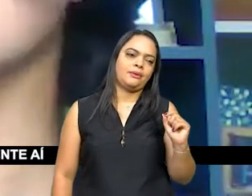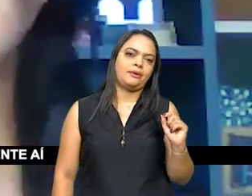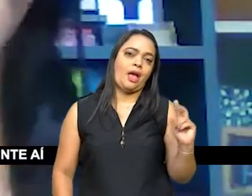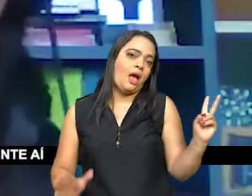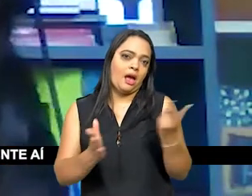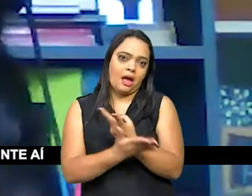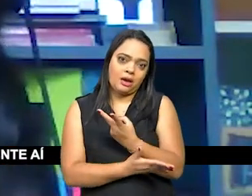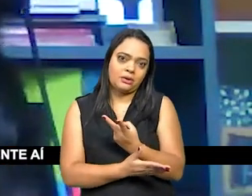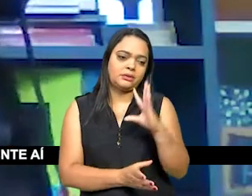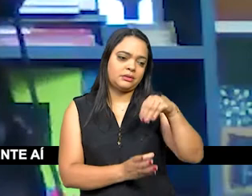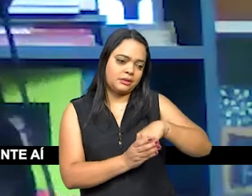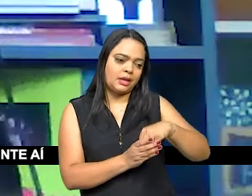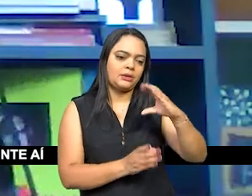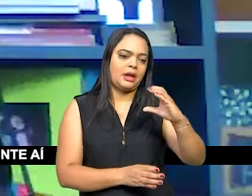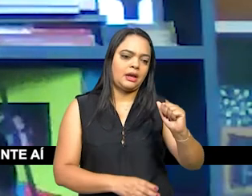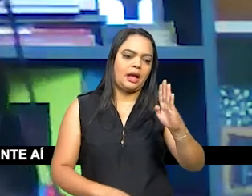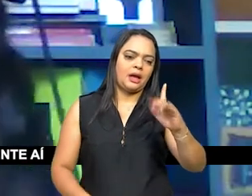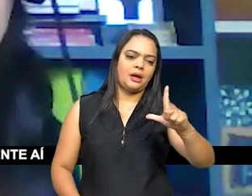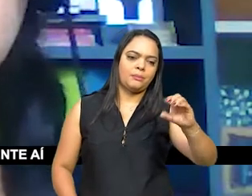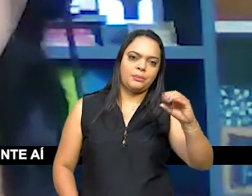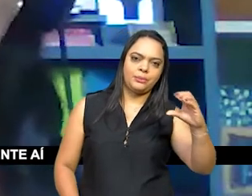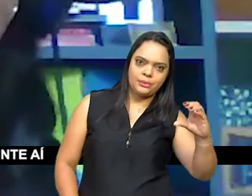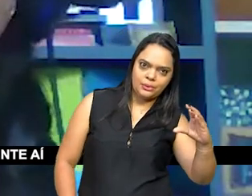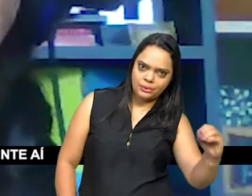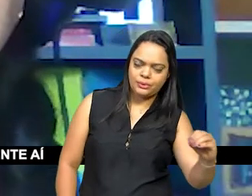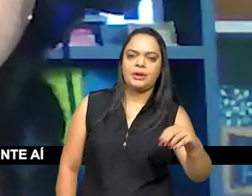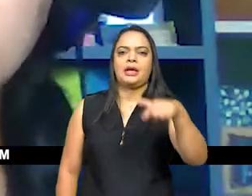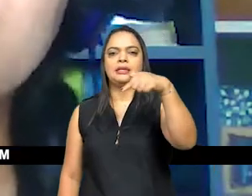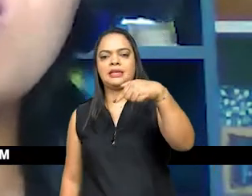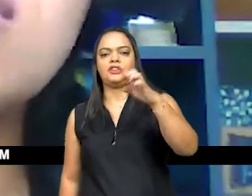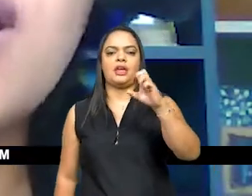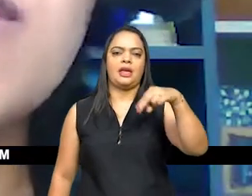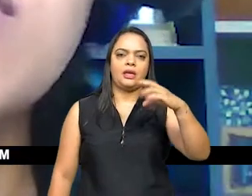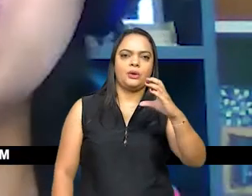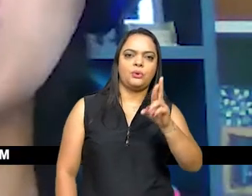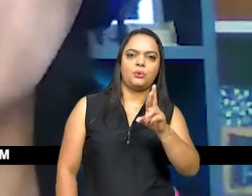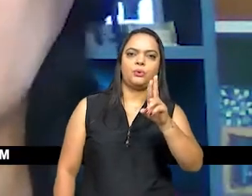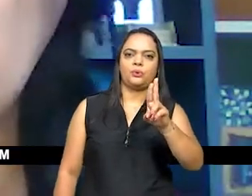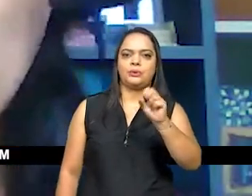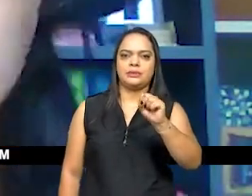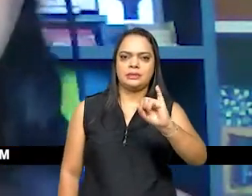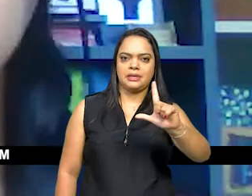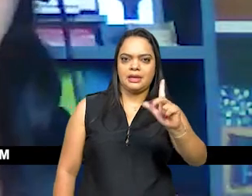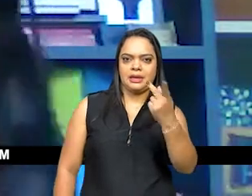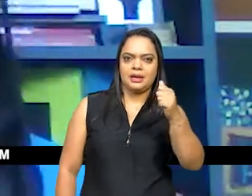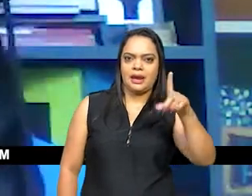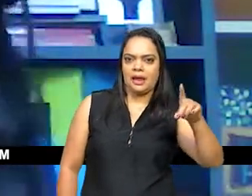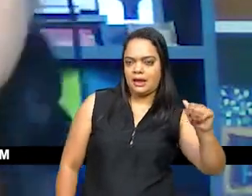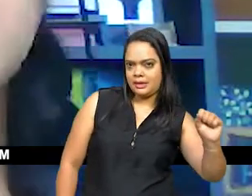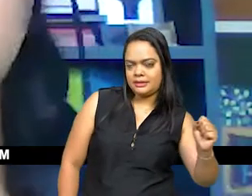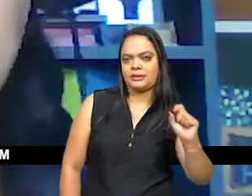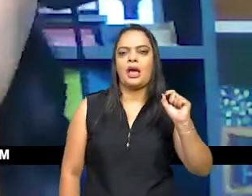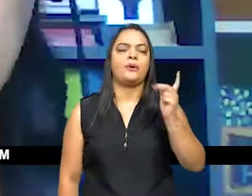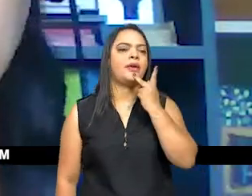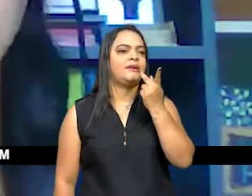na tenda, o caboclo das sete encruzilhadas, tem toda uma corrente aí de praticantes que reivindica como a única e